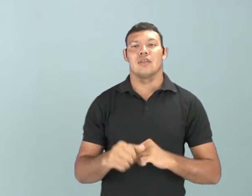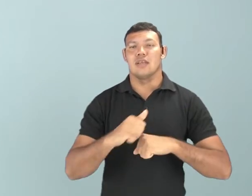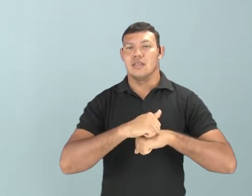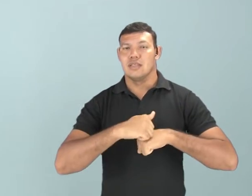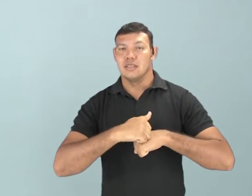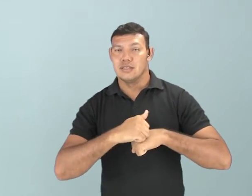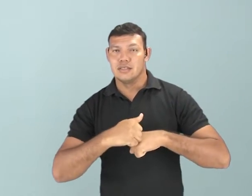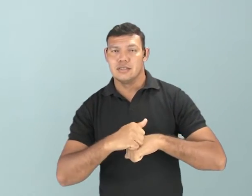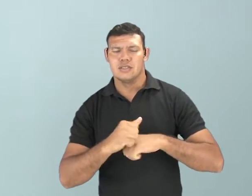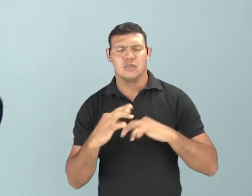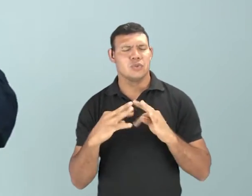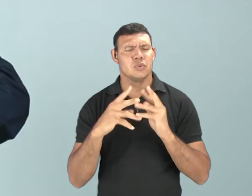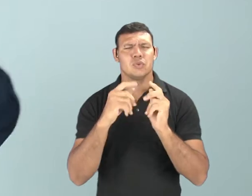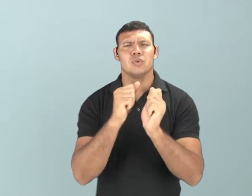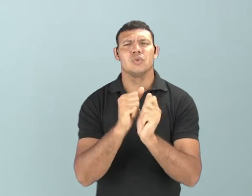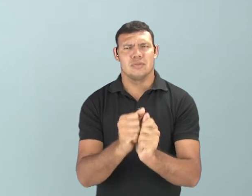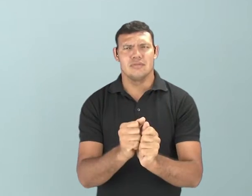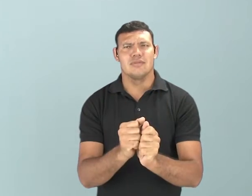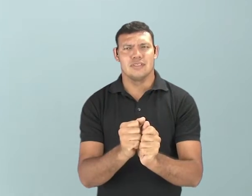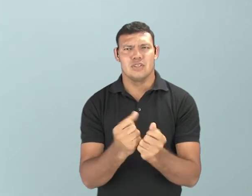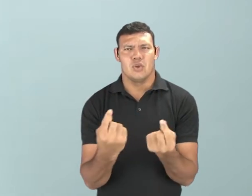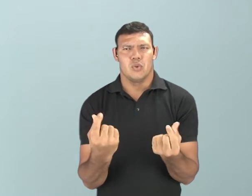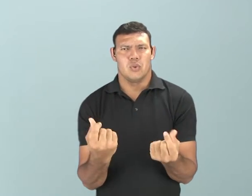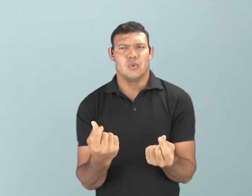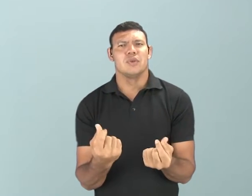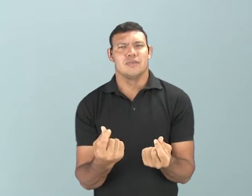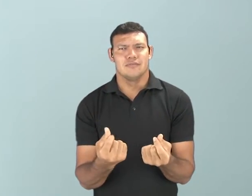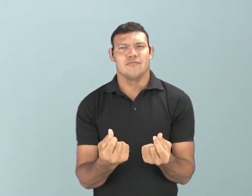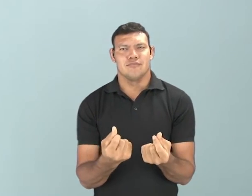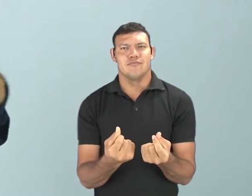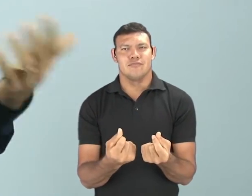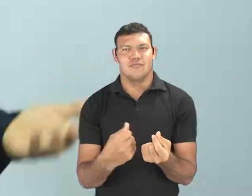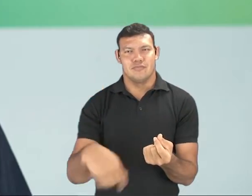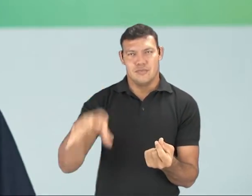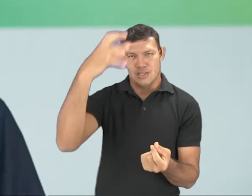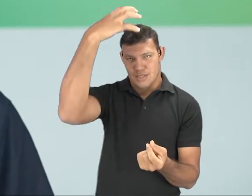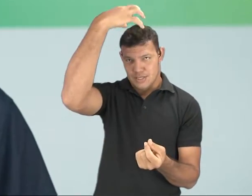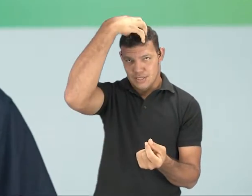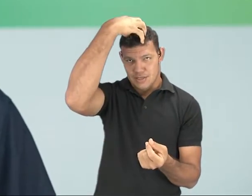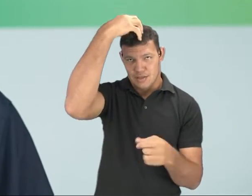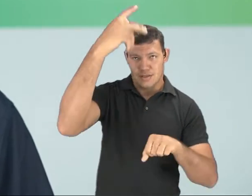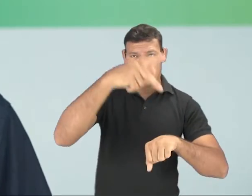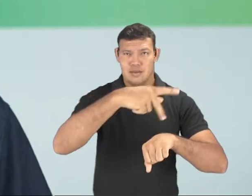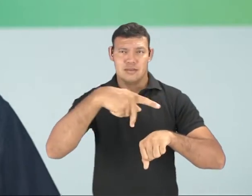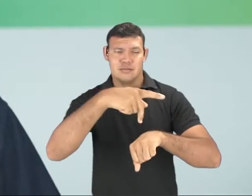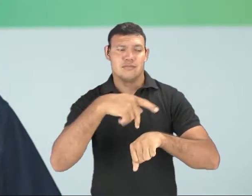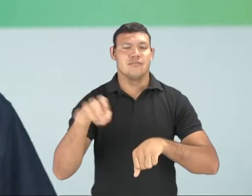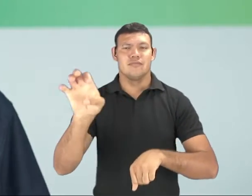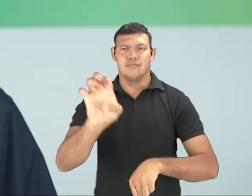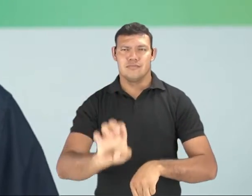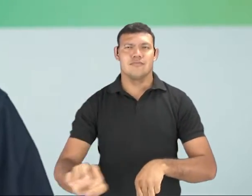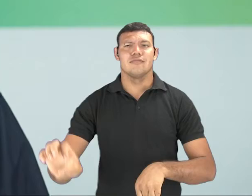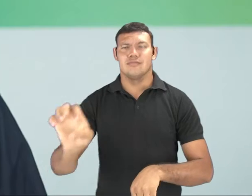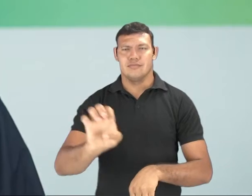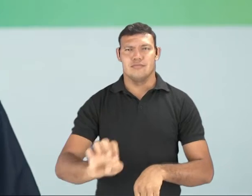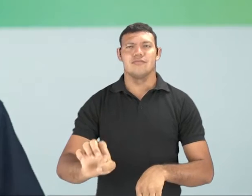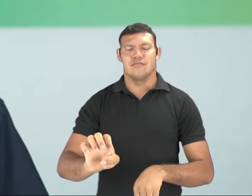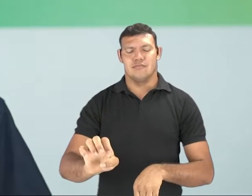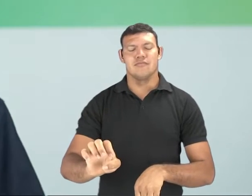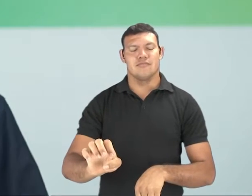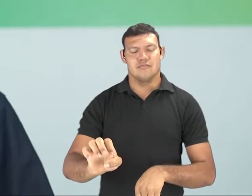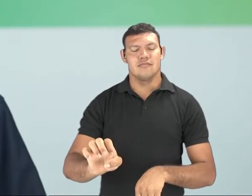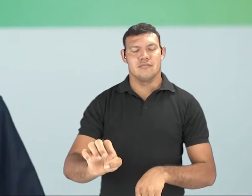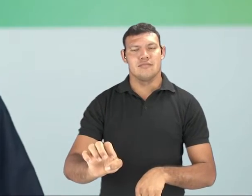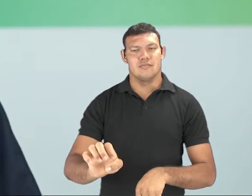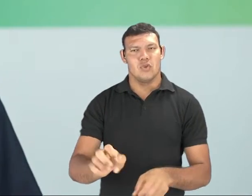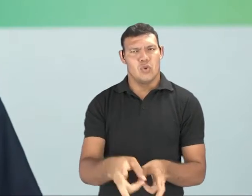entende que tudo que pudesse render dinheiro para a coroa, para os países europeus, estava valendo